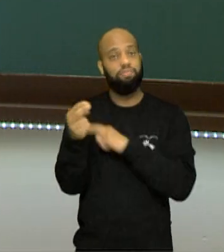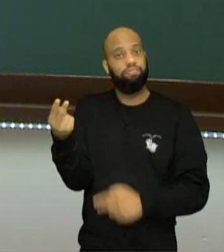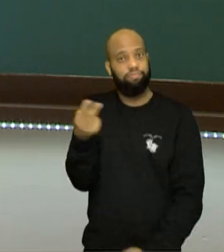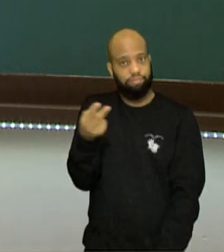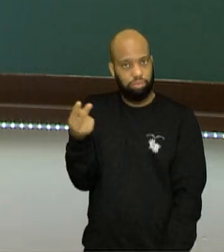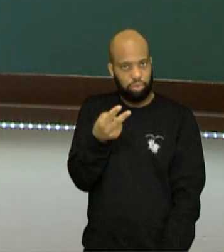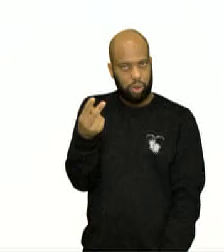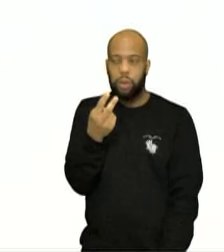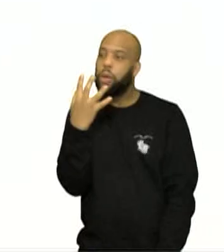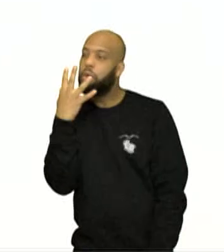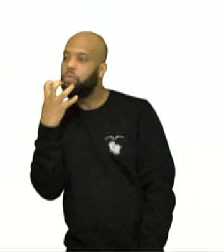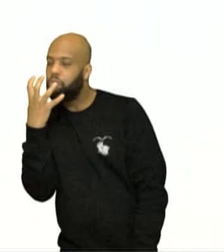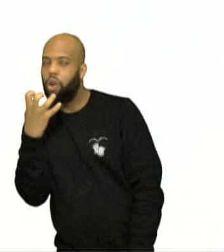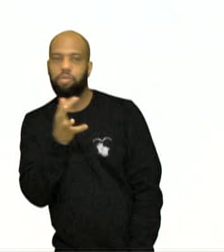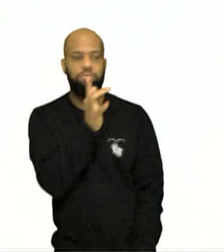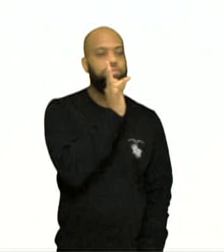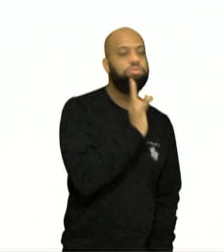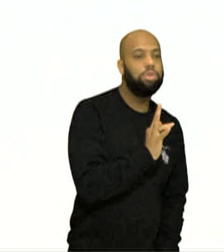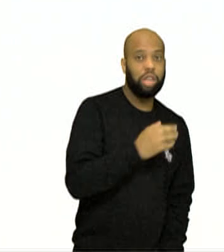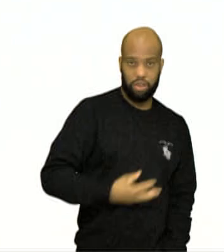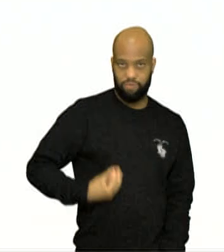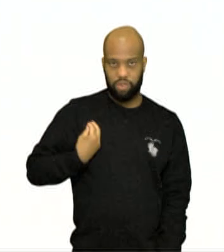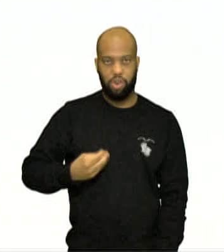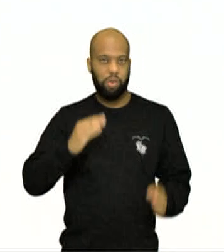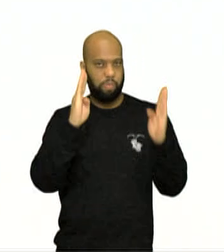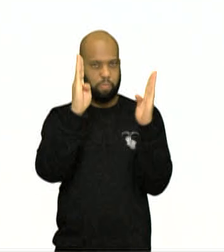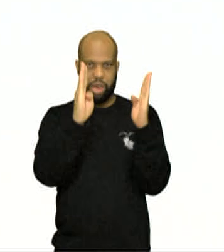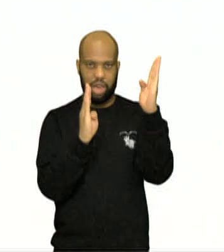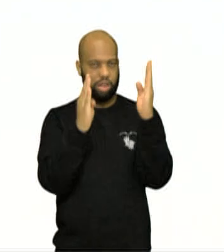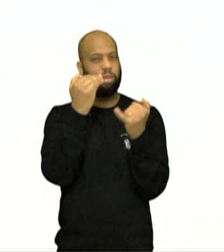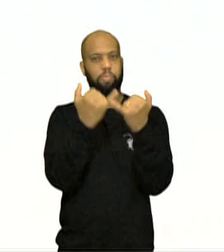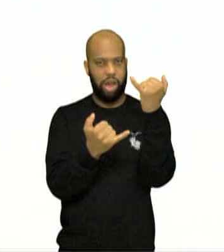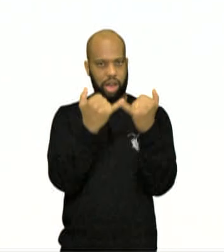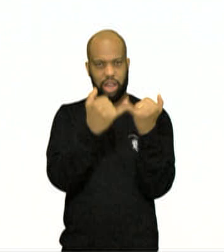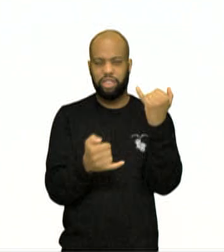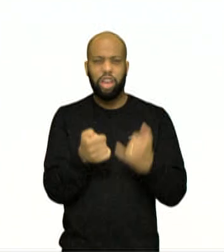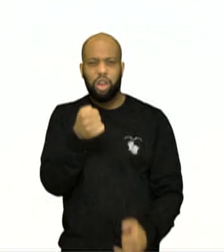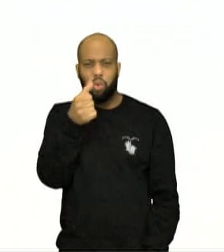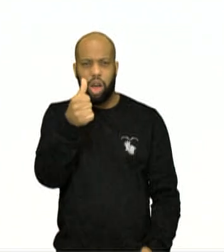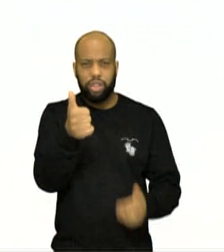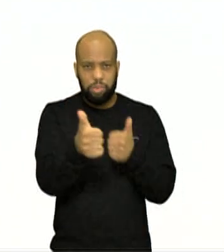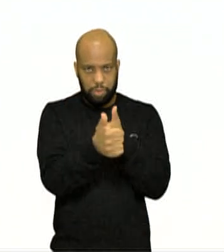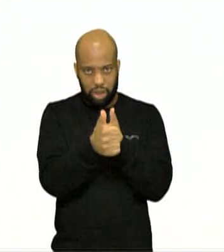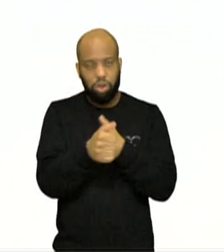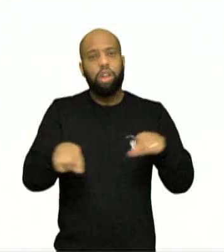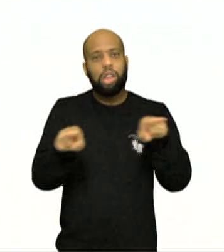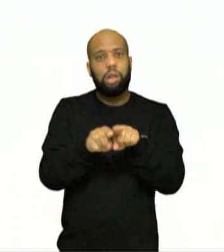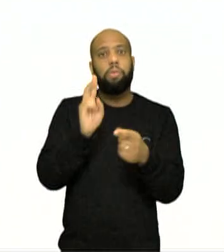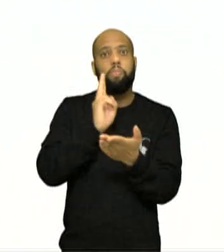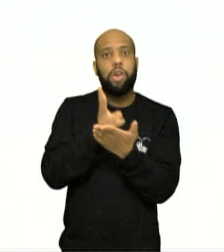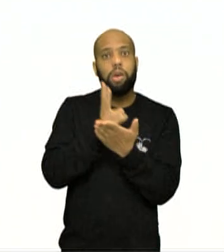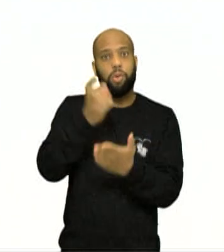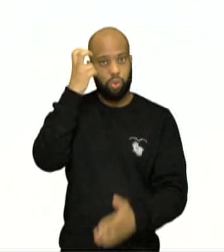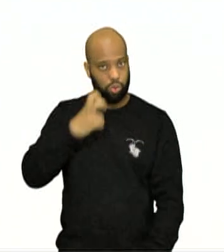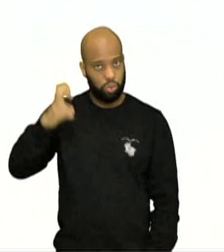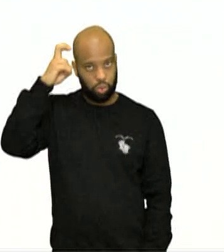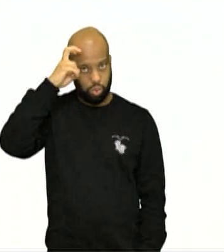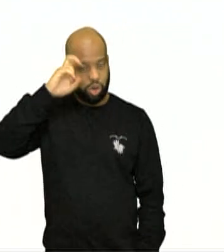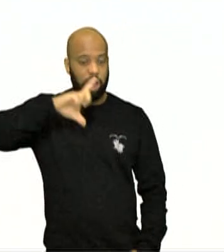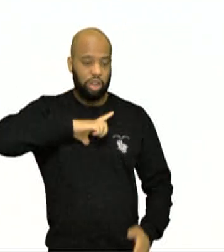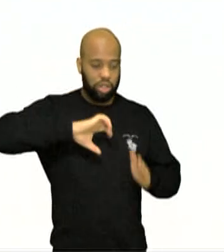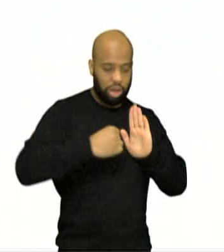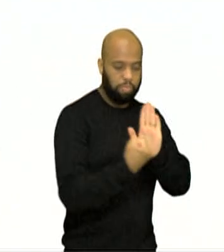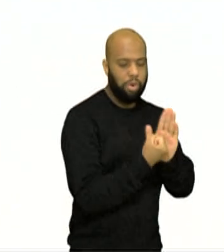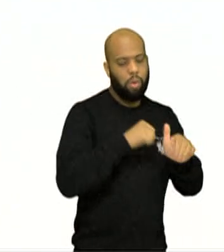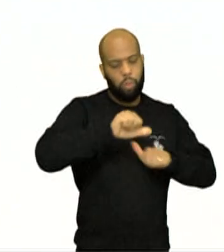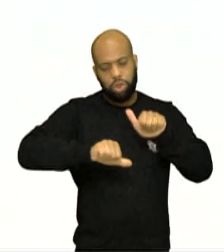eles dois. Freud e Nietzsche viveram praticamente no mesmo ambiente cultural, num período marcado pelas